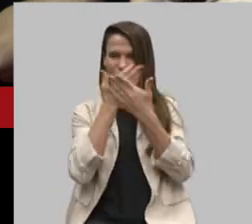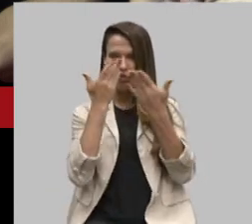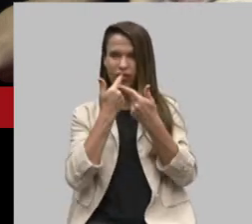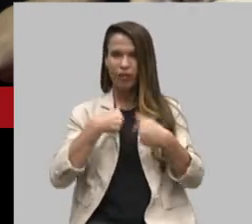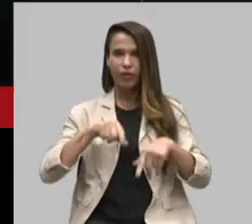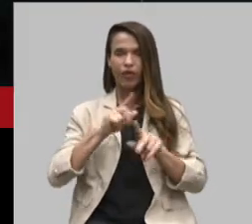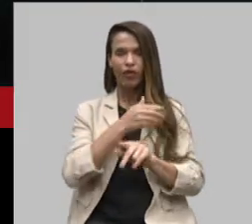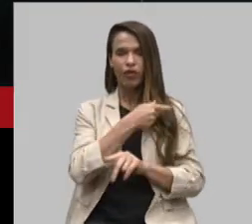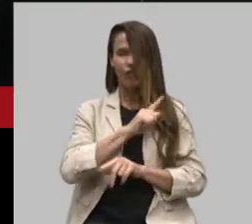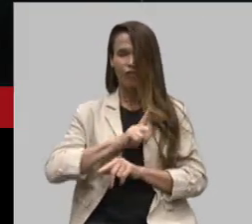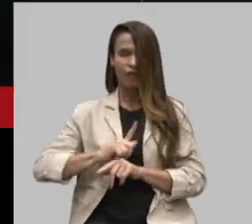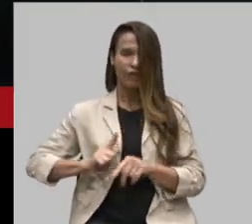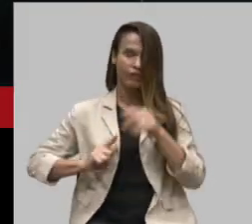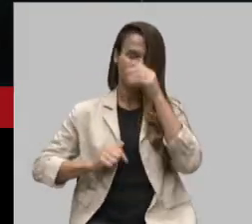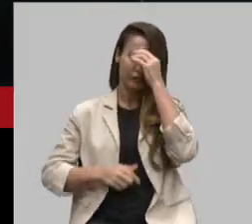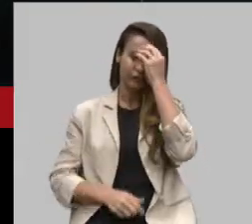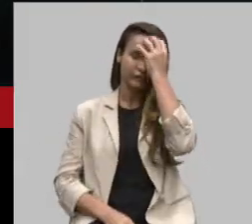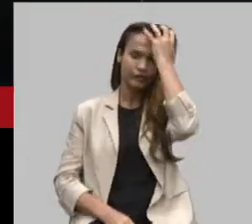mesmo